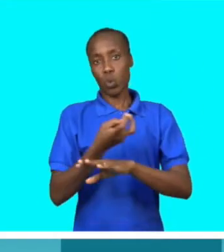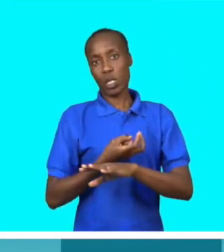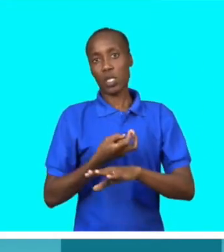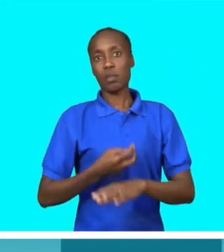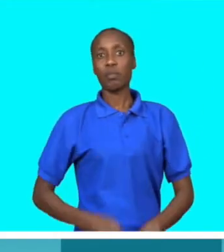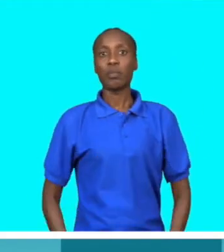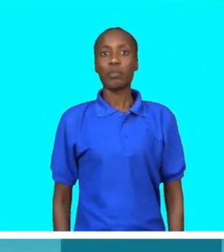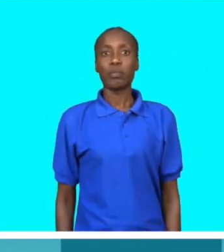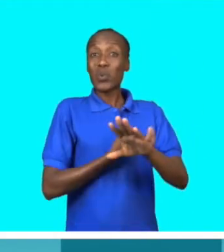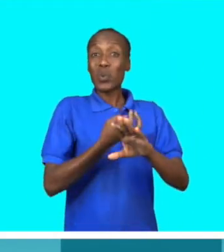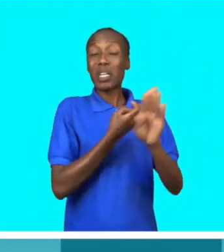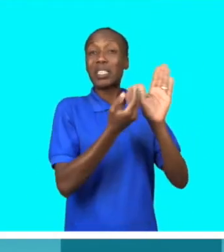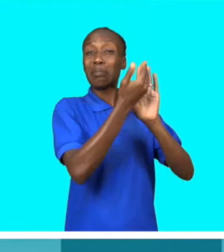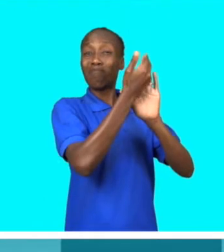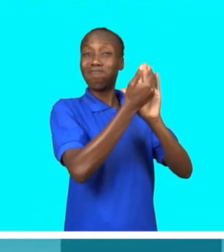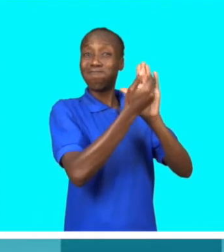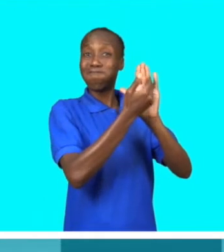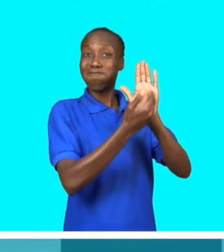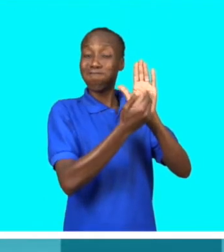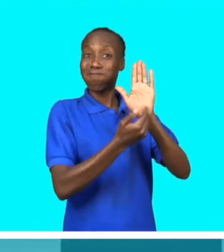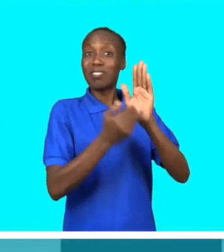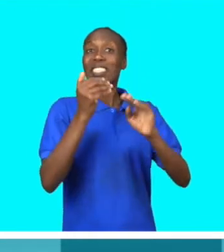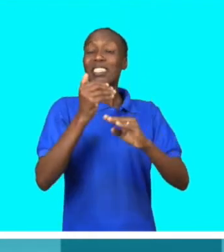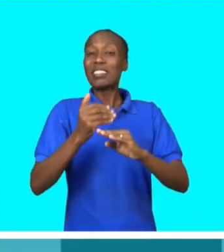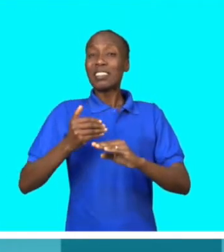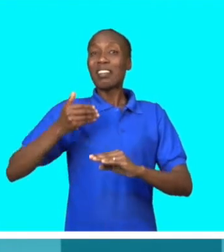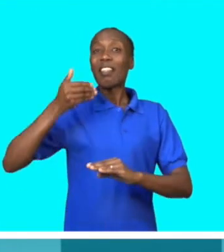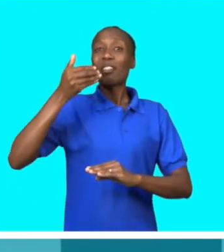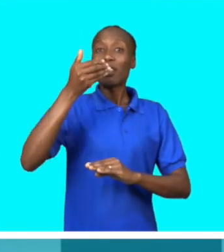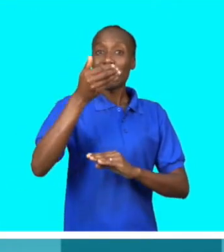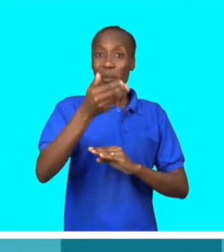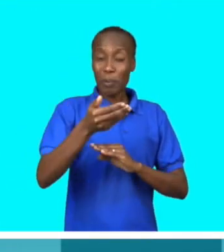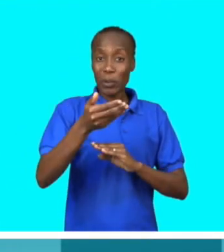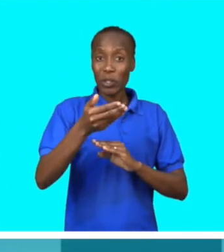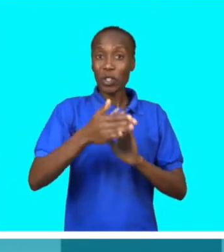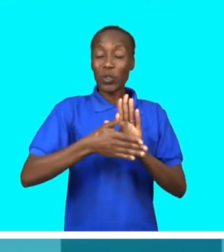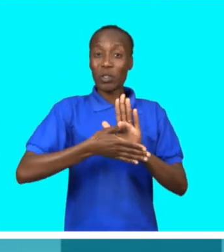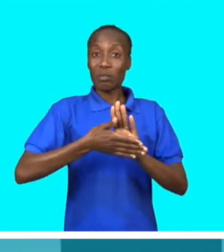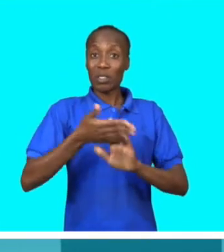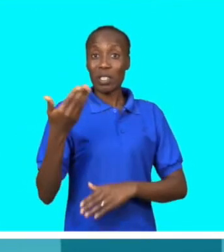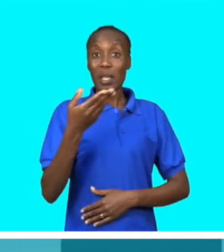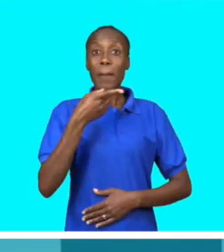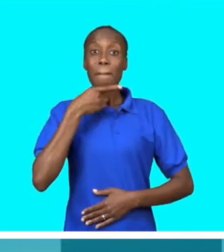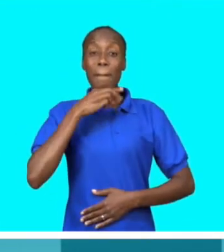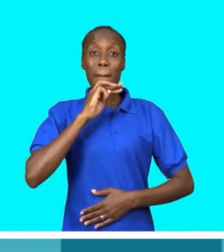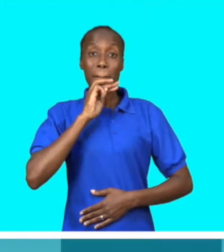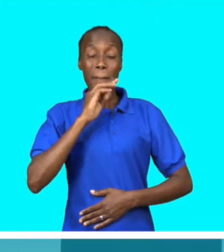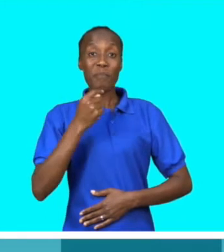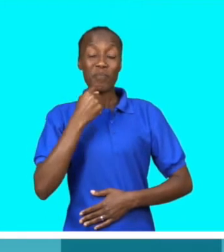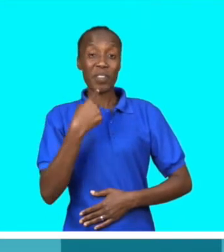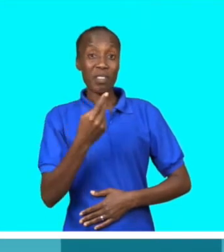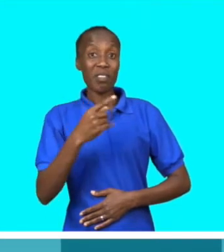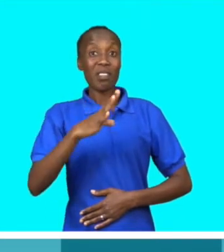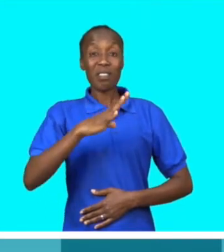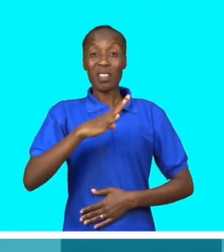máximo são 72 horas. A cirurgia durou umas 6 horas. 6 horas depois, quando ele depois se aproxima dos meus pais